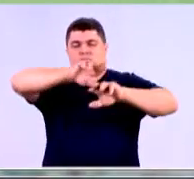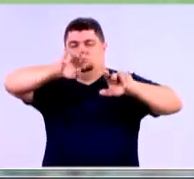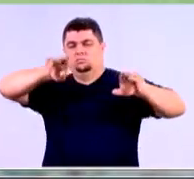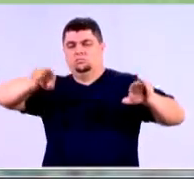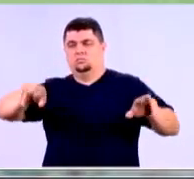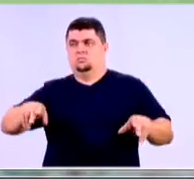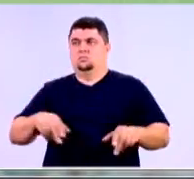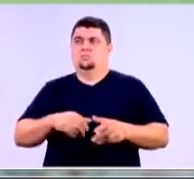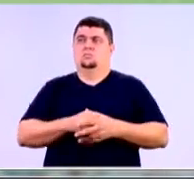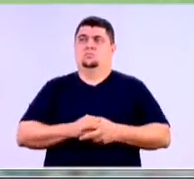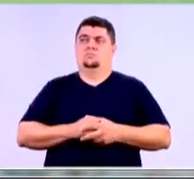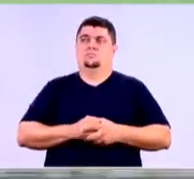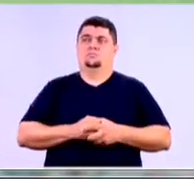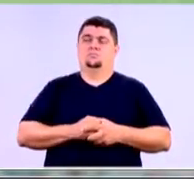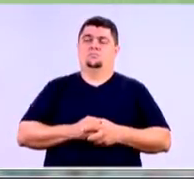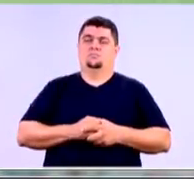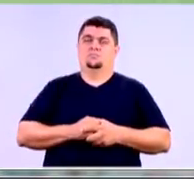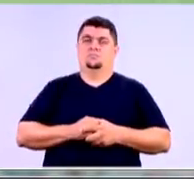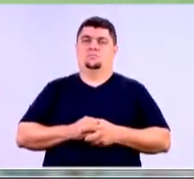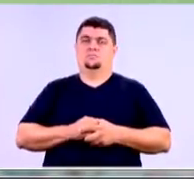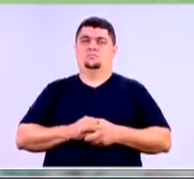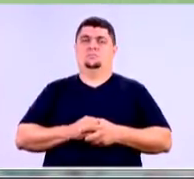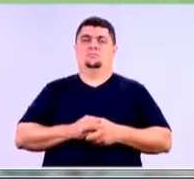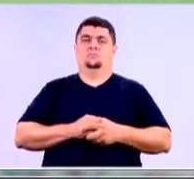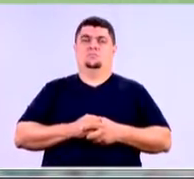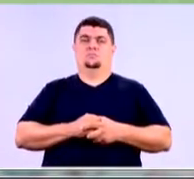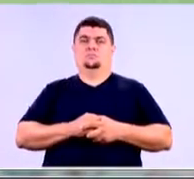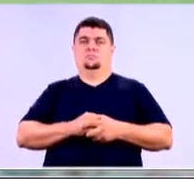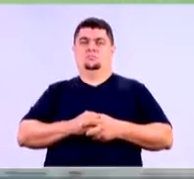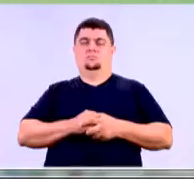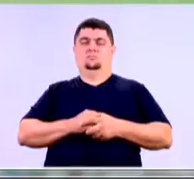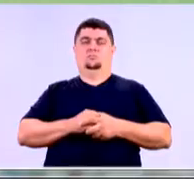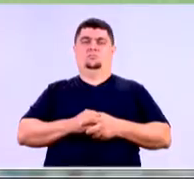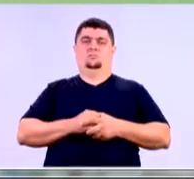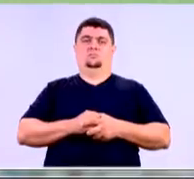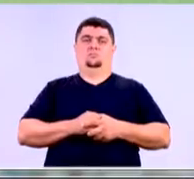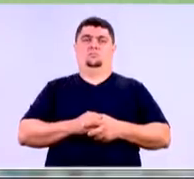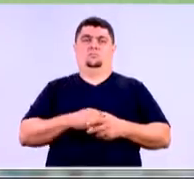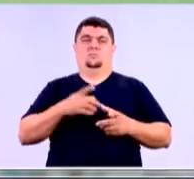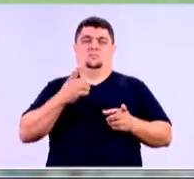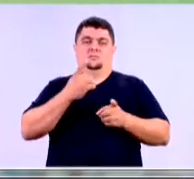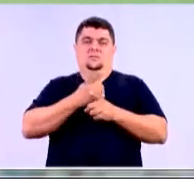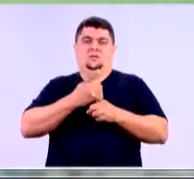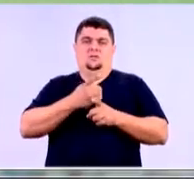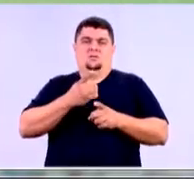pessoa. Normalmente, né, eu já ouvi falar de várias pessoas que fazem análise de cadastro, professor. Quem chega muito